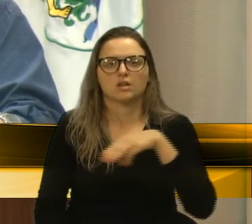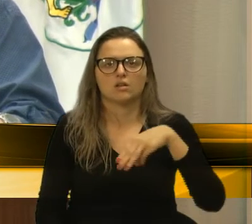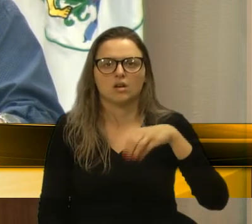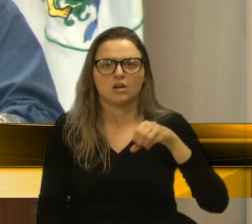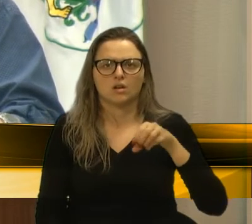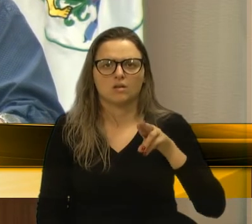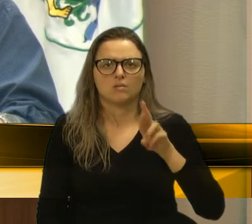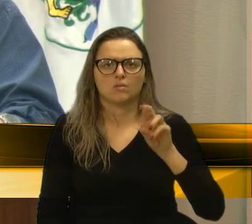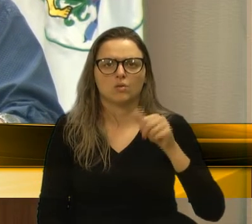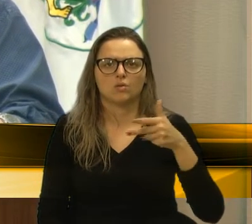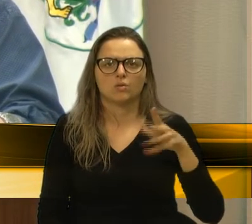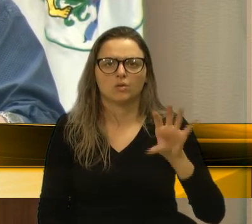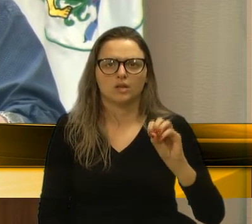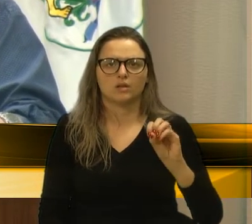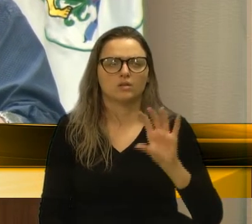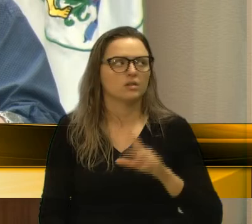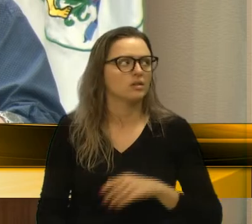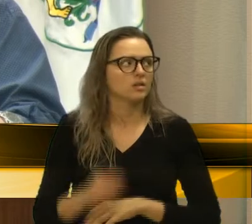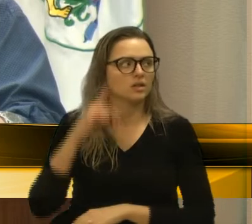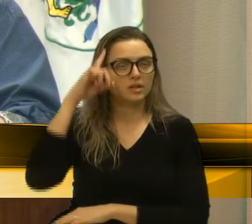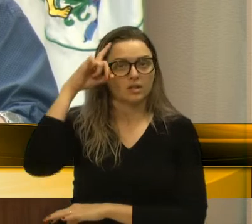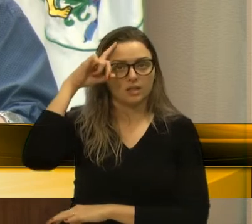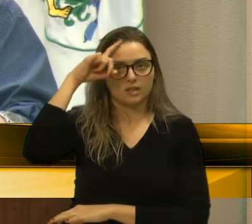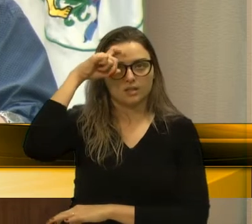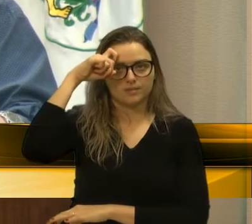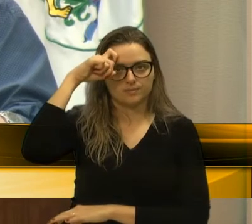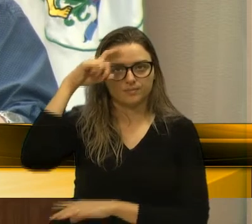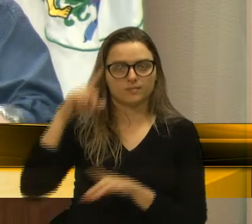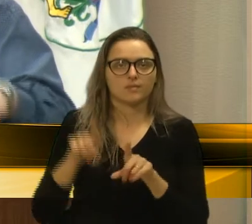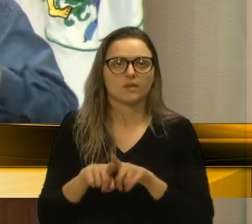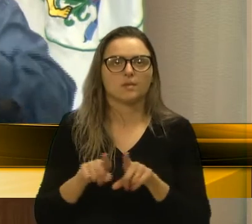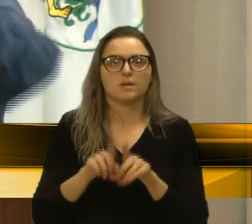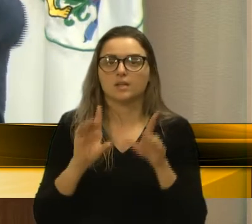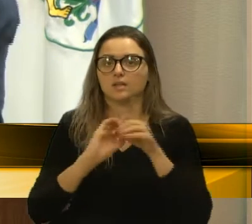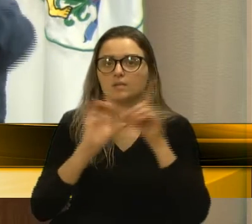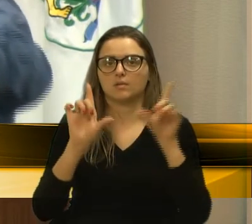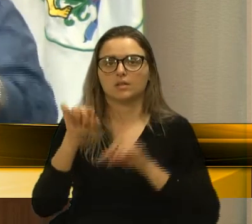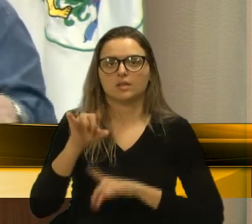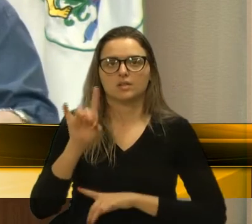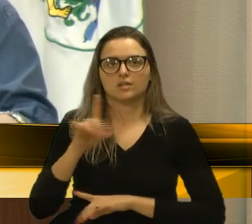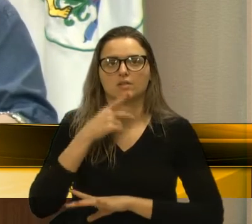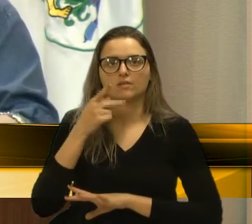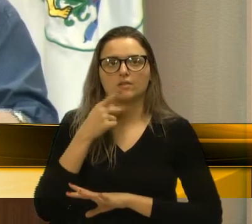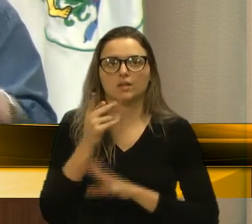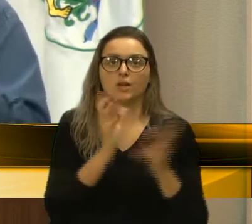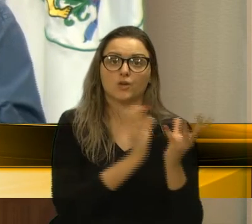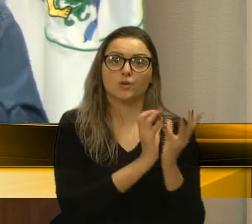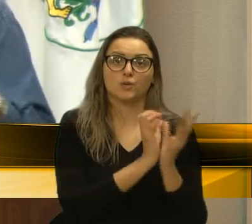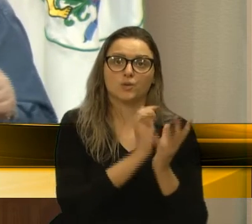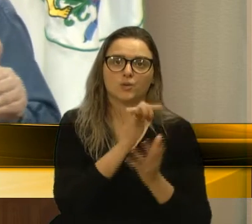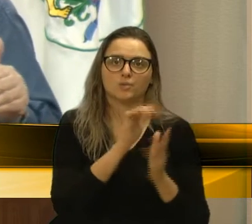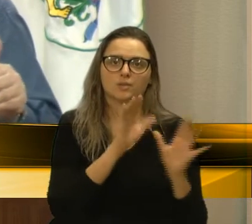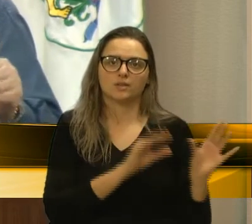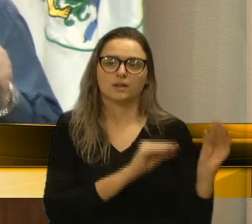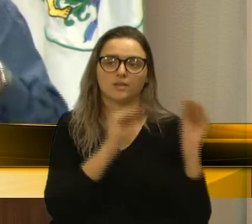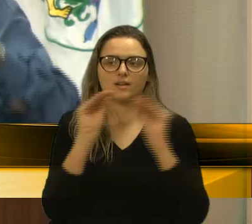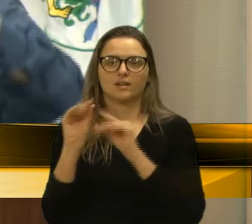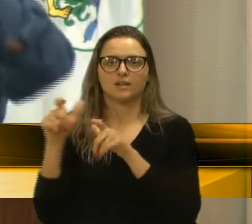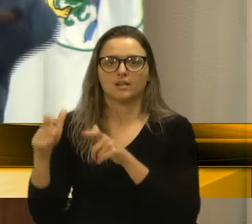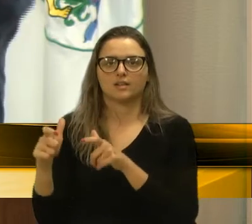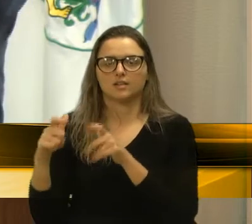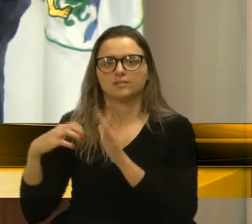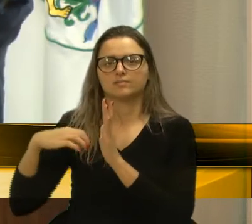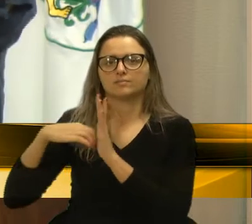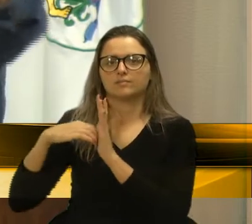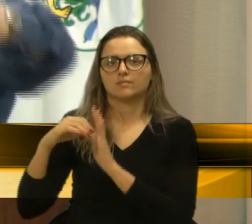seguinte: na democracia, é só falar com a turma ali do lado, né? Ele estava no Palácio do Planalto e